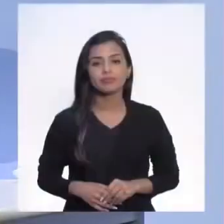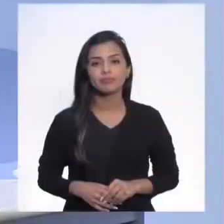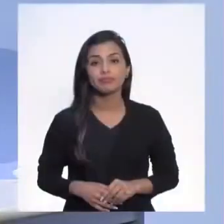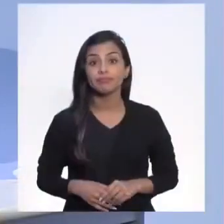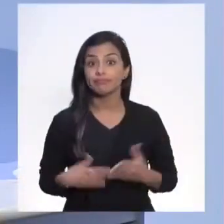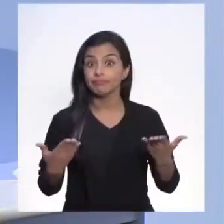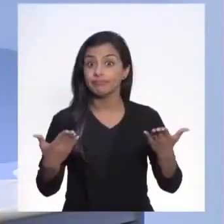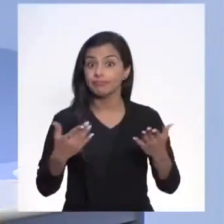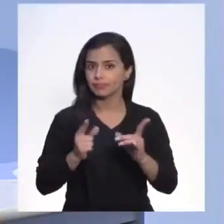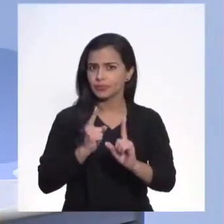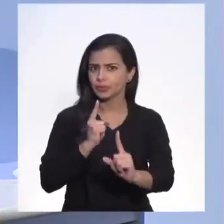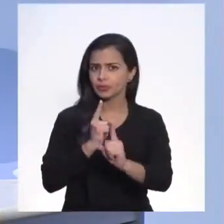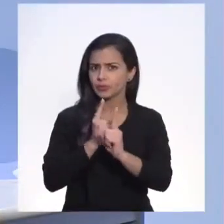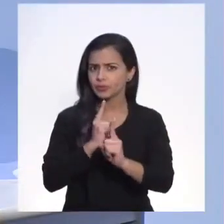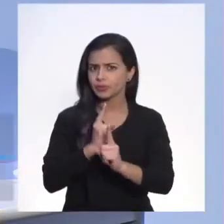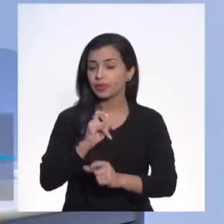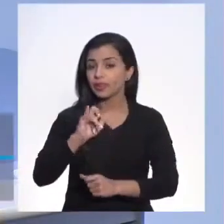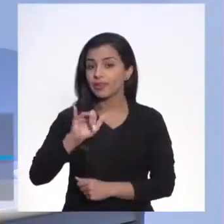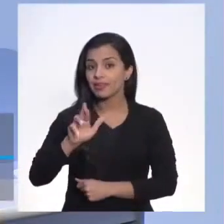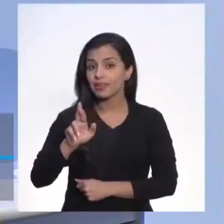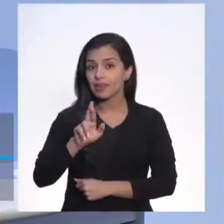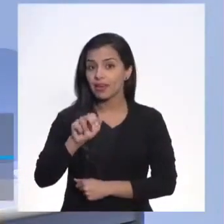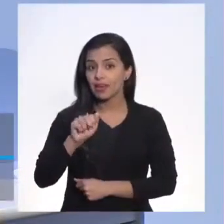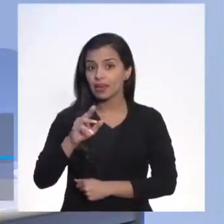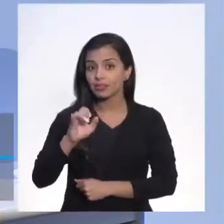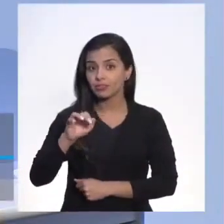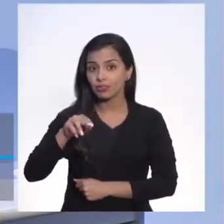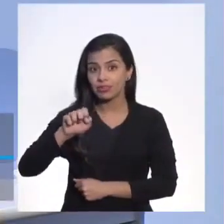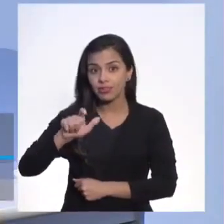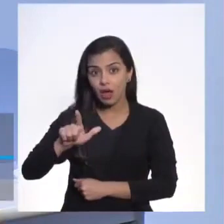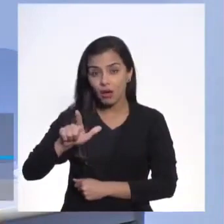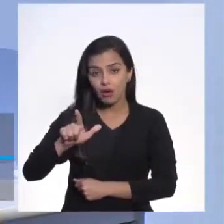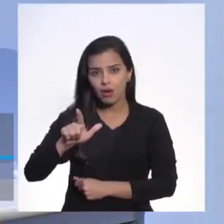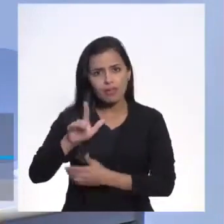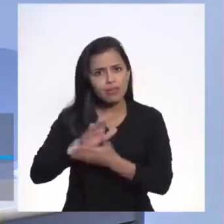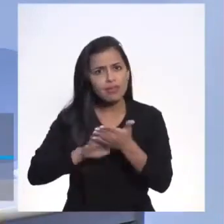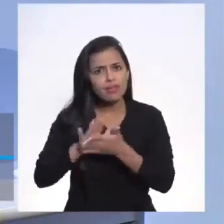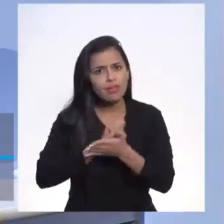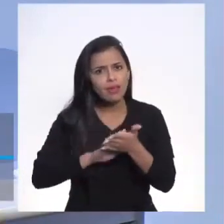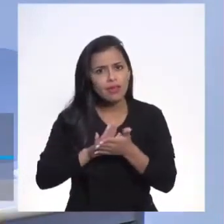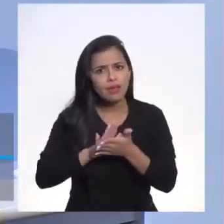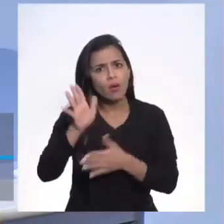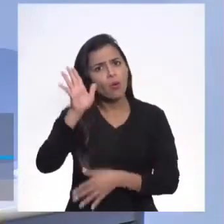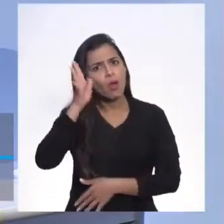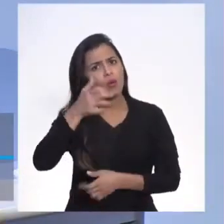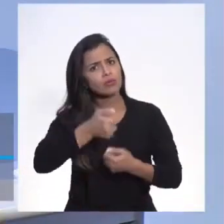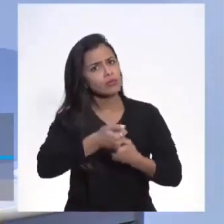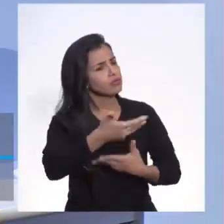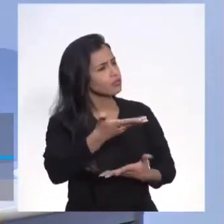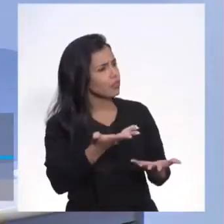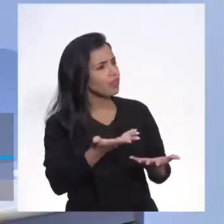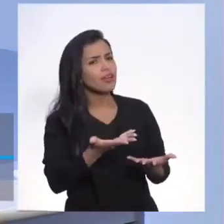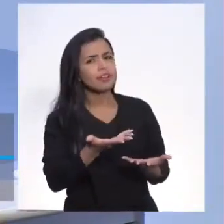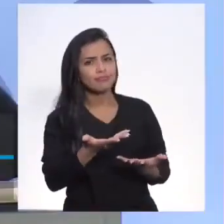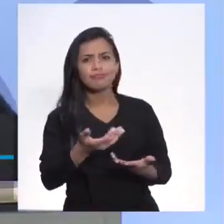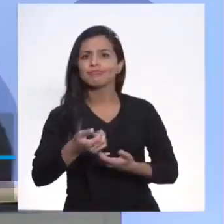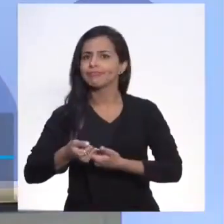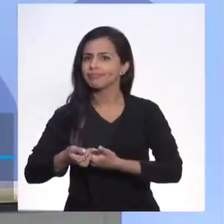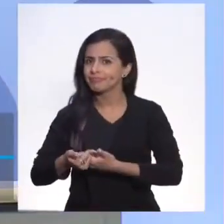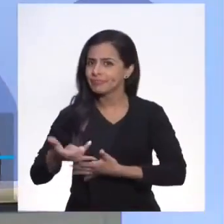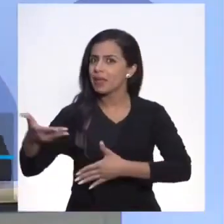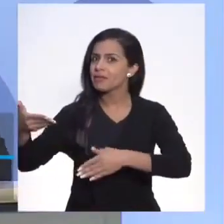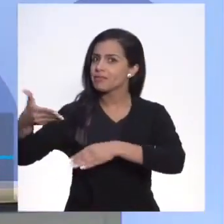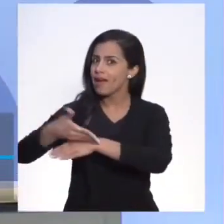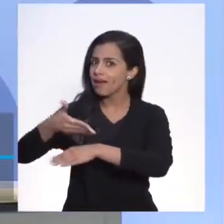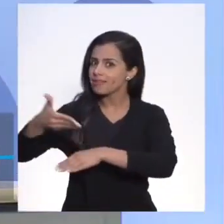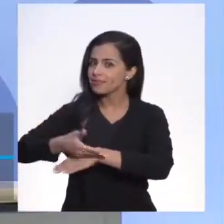Encontraram quem é irracional? Nenhum era? Professora Roberta, o que aconteceu nesse chat? Olha, professora Inês, esse chat, eles